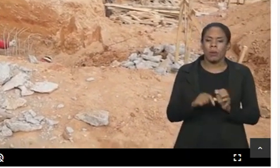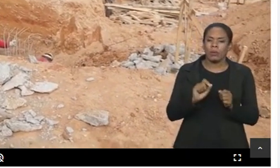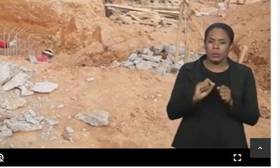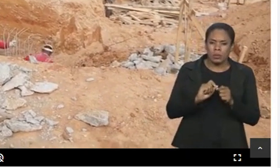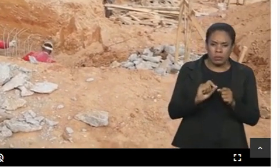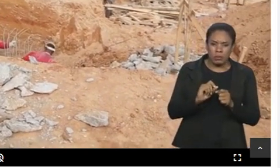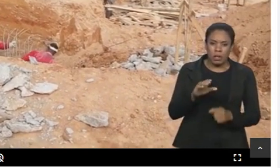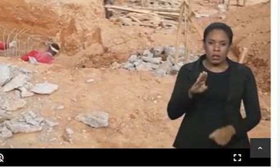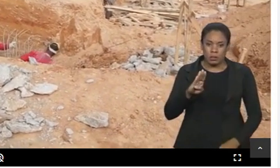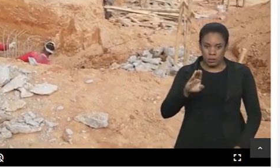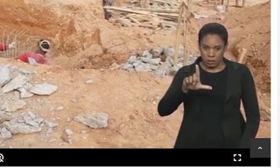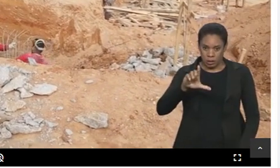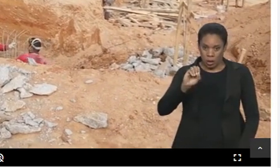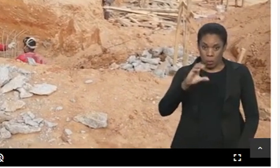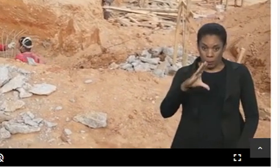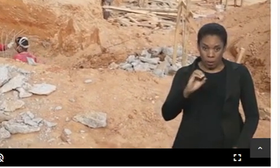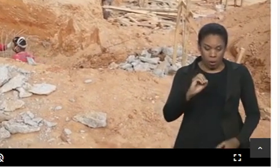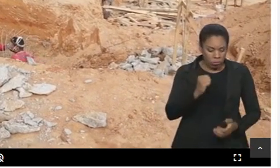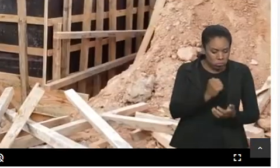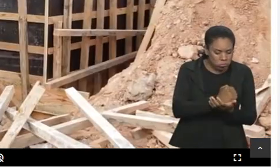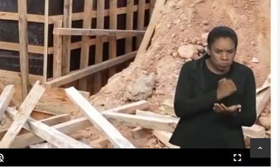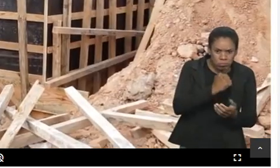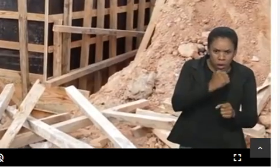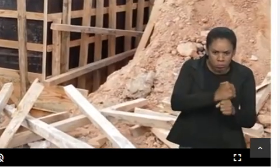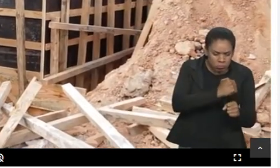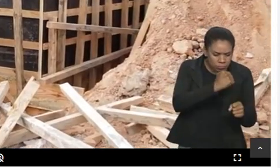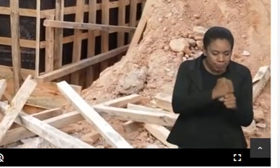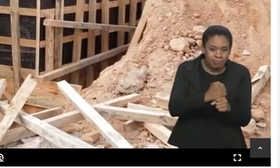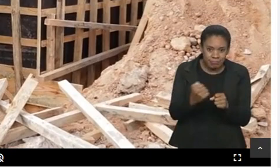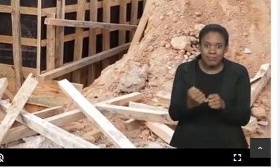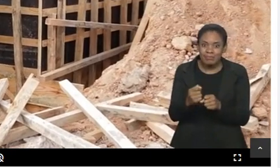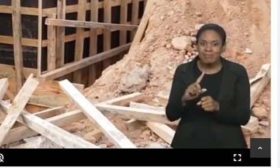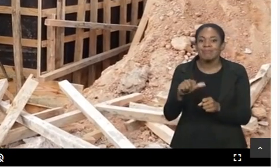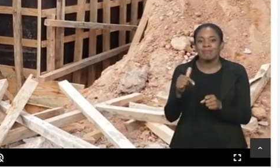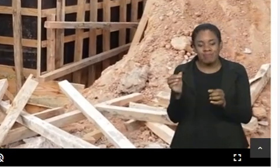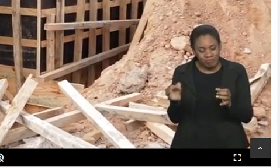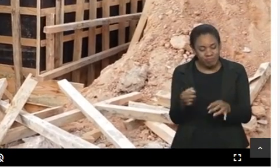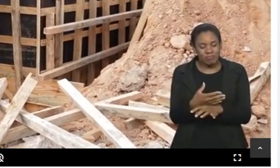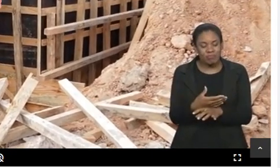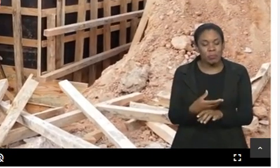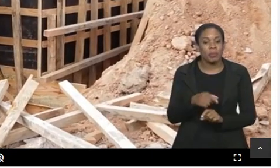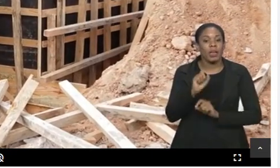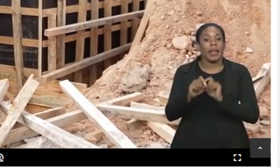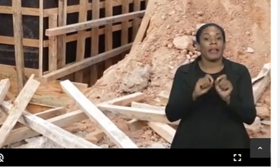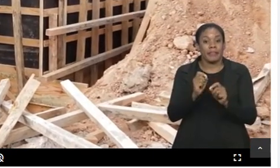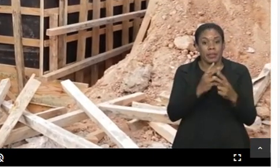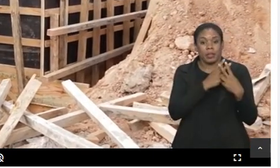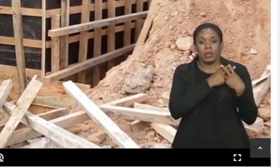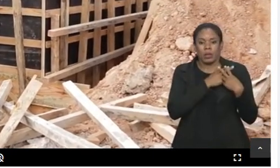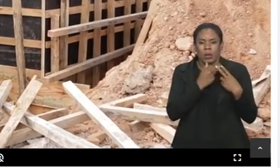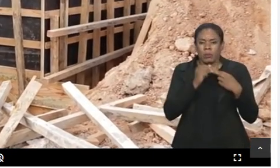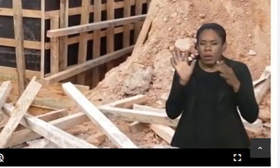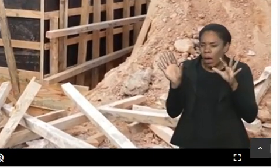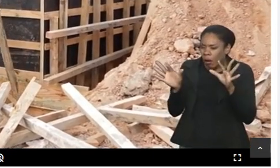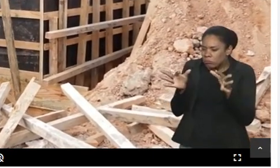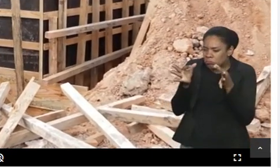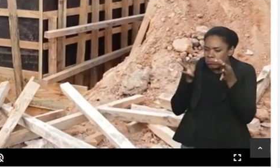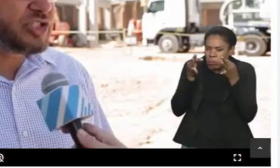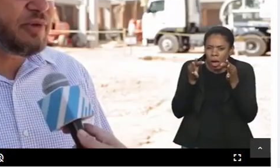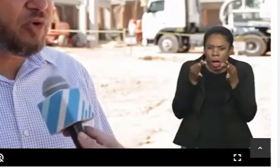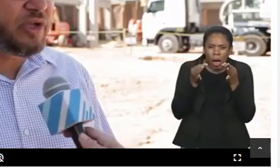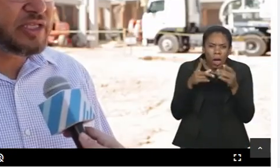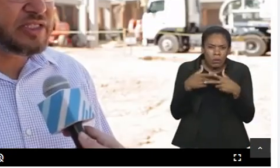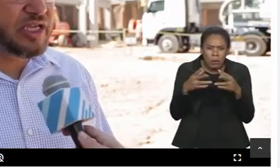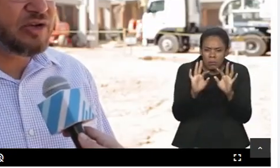dos blocos que a fundação de fato está pronta. E o gestor de obras que conhece o assunto deve estar atento a cada